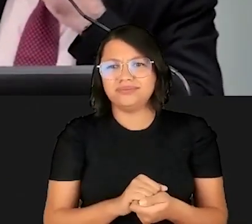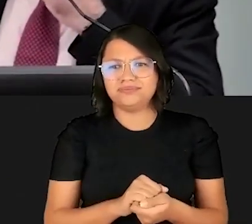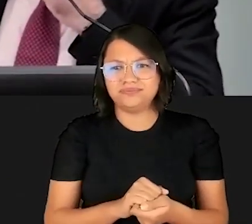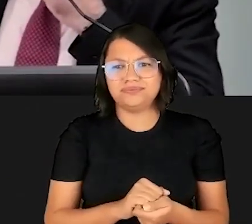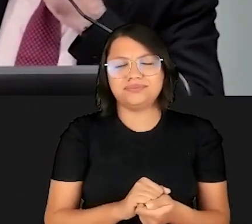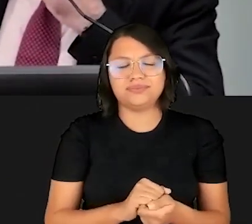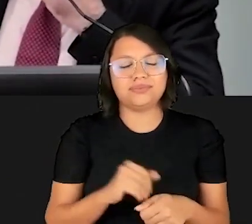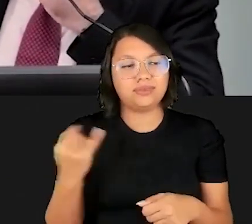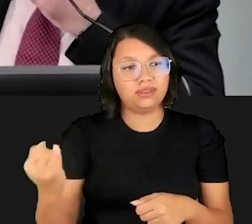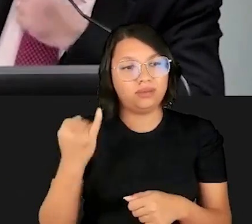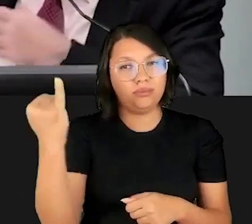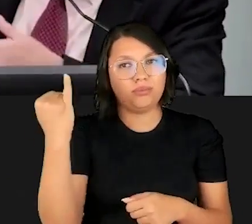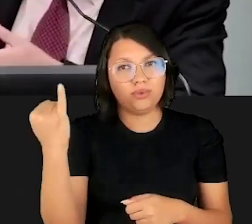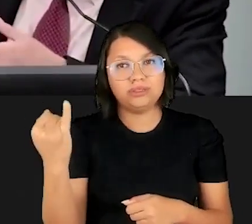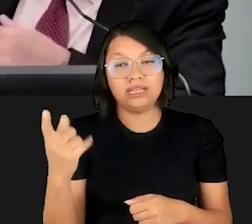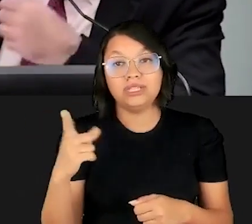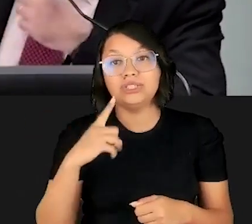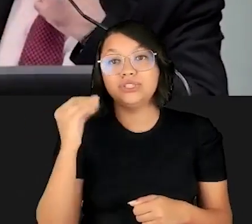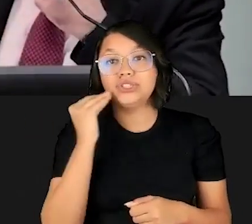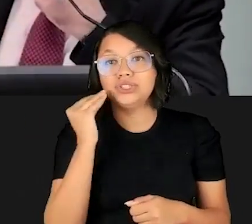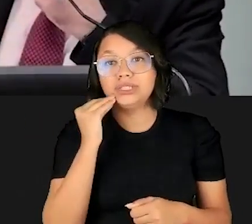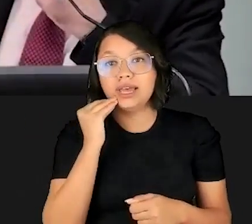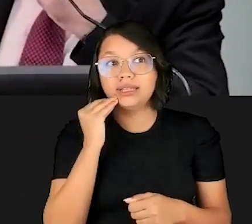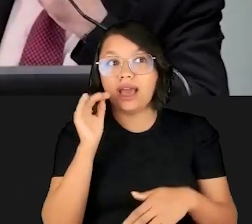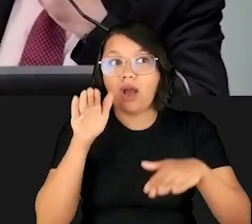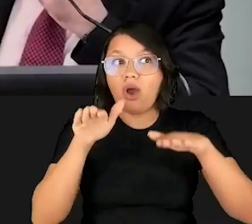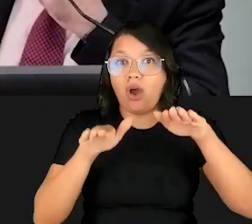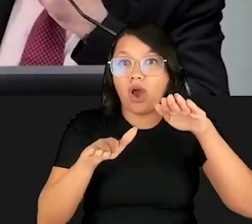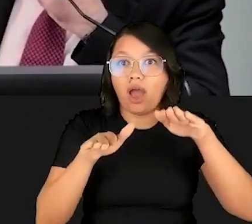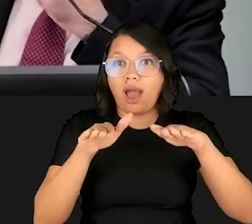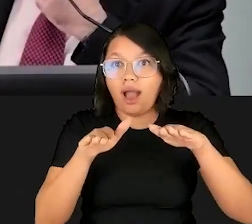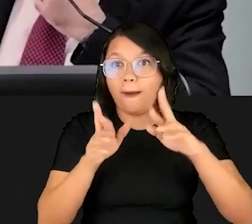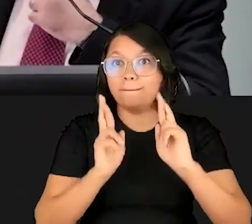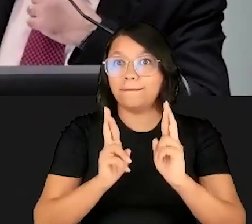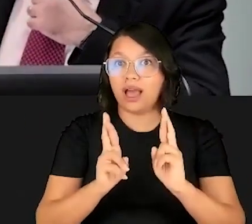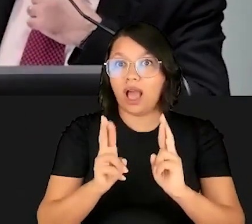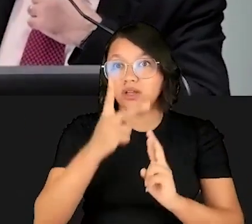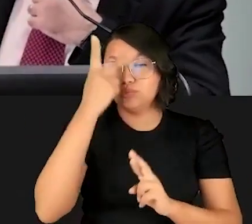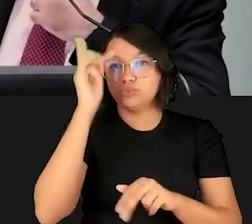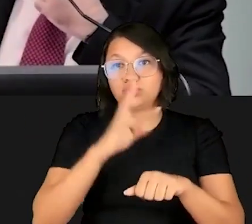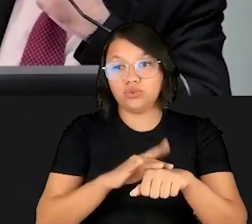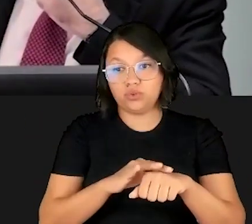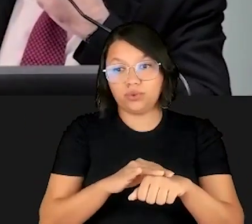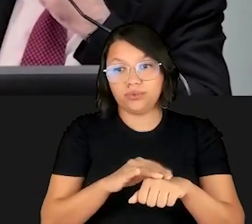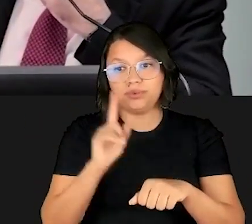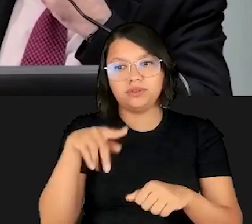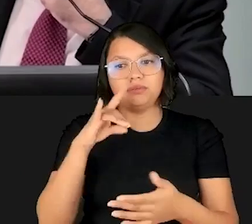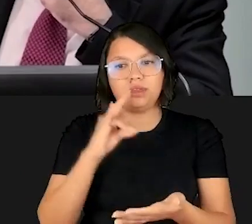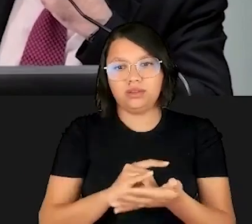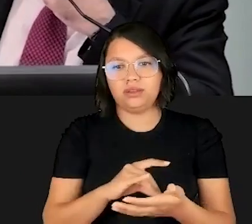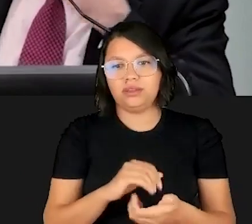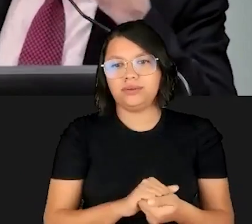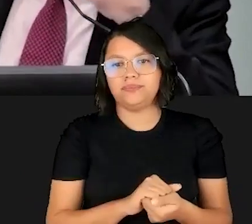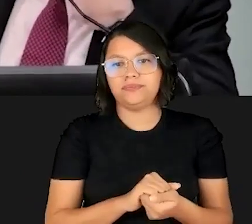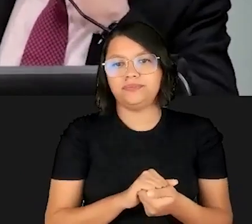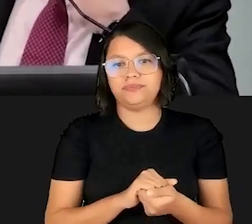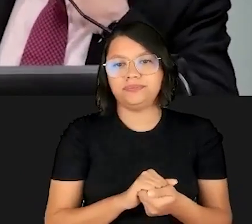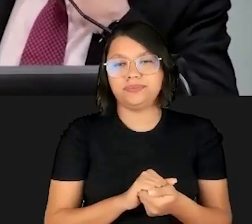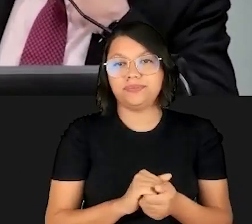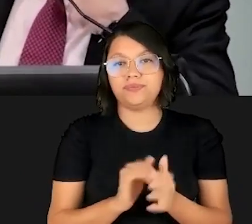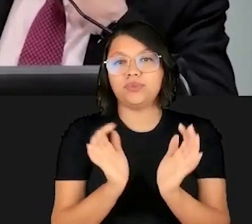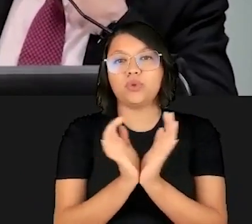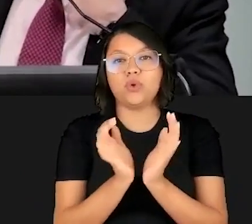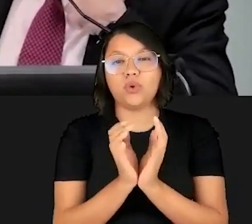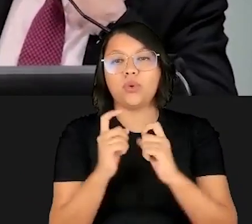muito importante a gente tentar balancear essa expectativa dos pacientes, né? Então, isso é uma realidade. A equipe